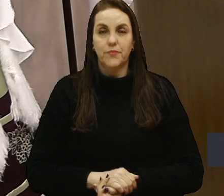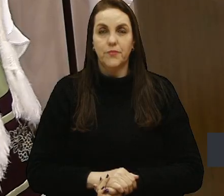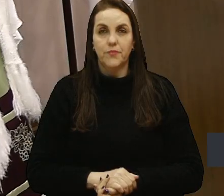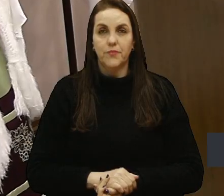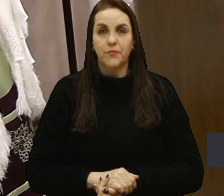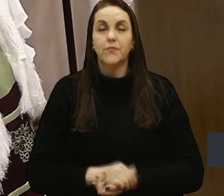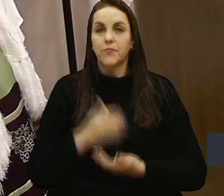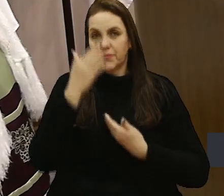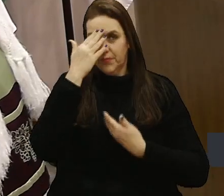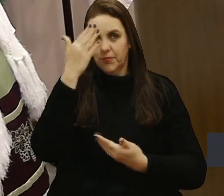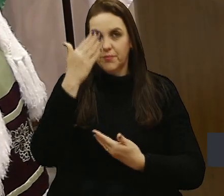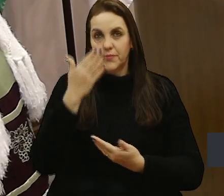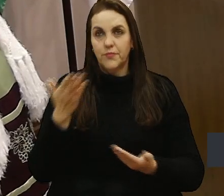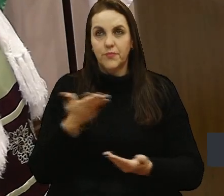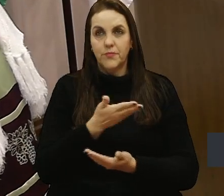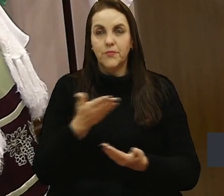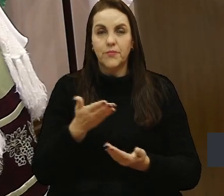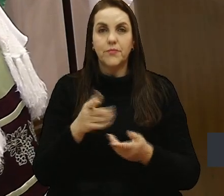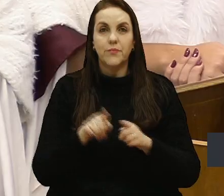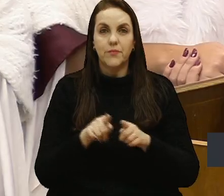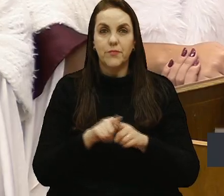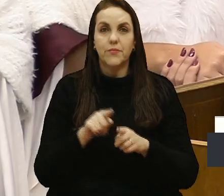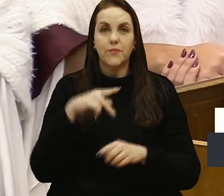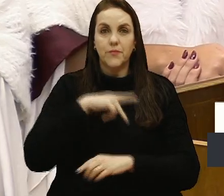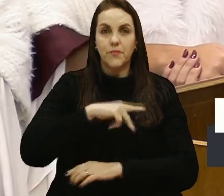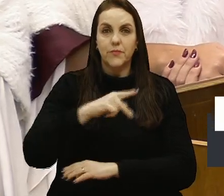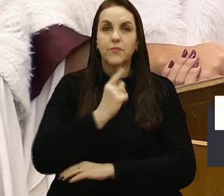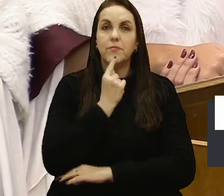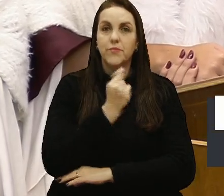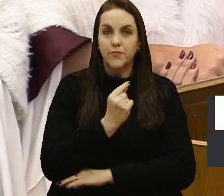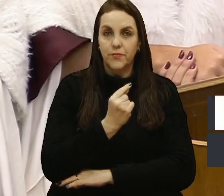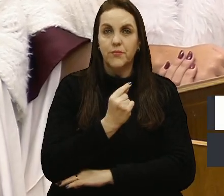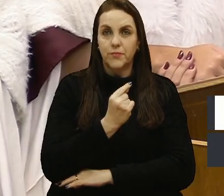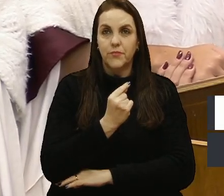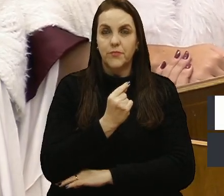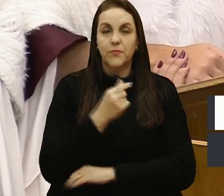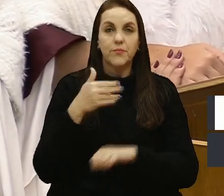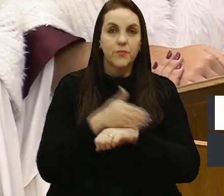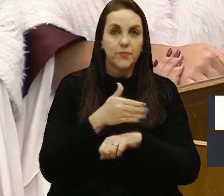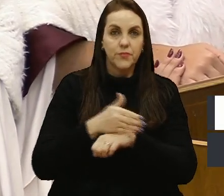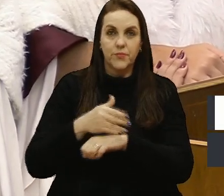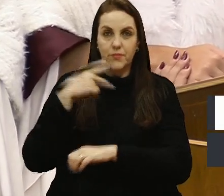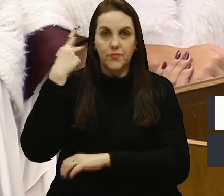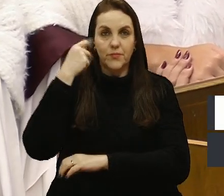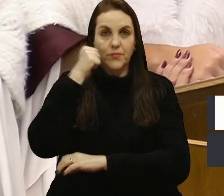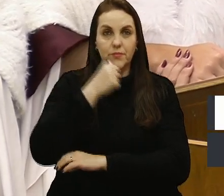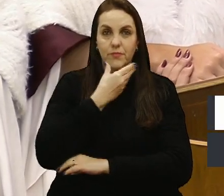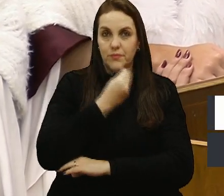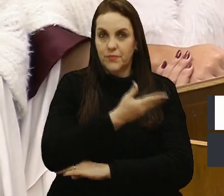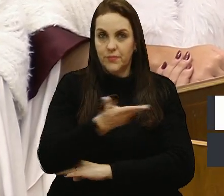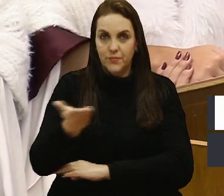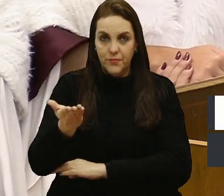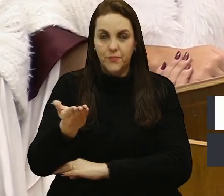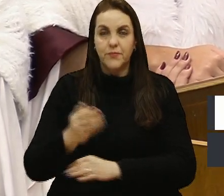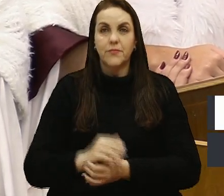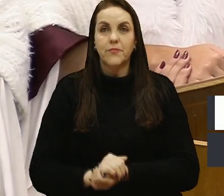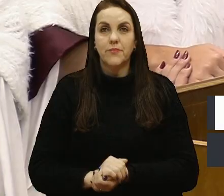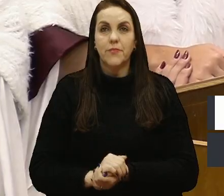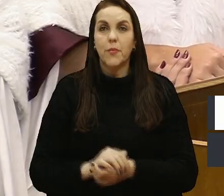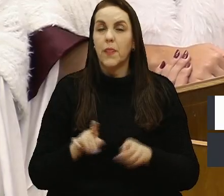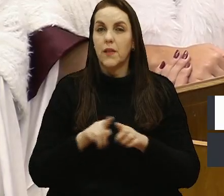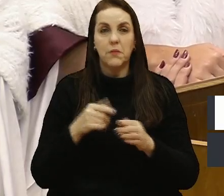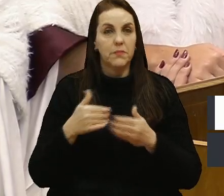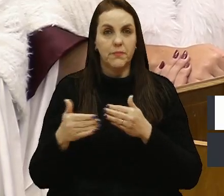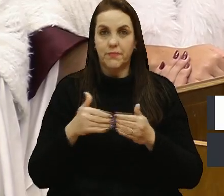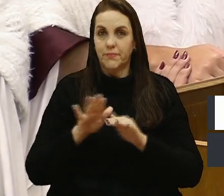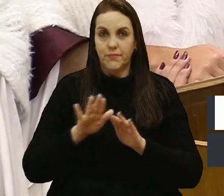Eu agradeço, então, João Ex, presidente João Ex, membros, vereadores aqui, vereadoras, independente de...